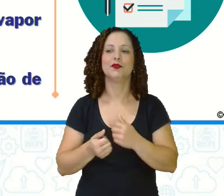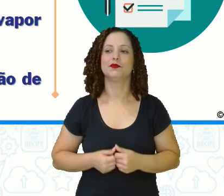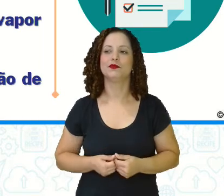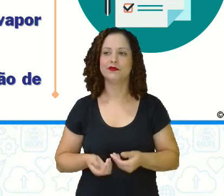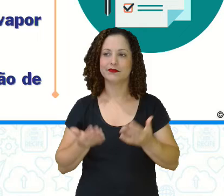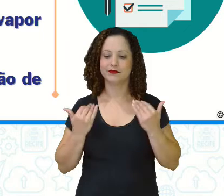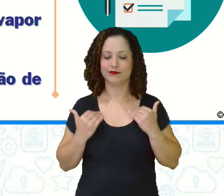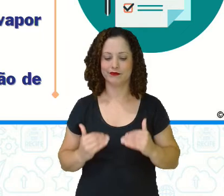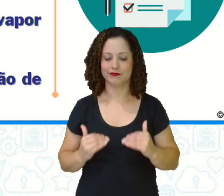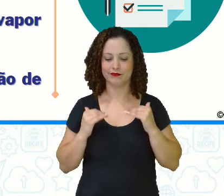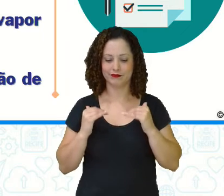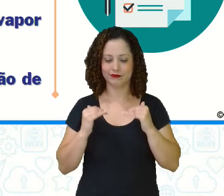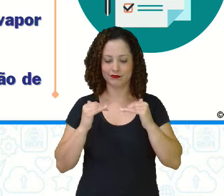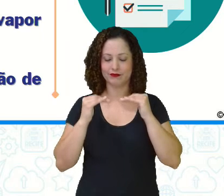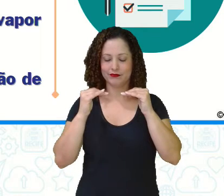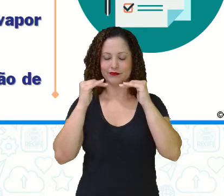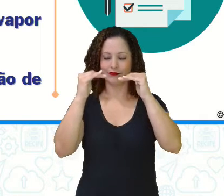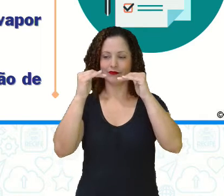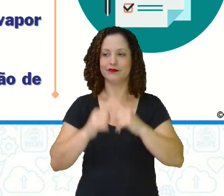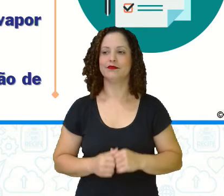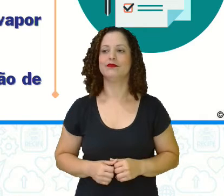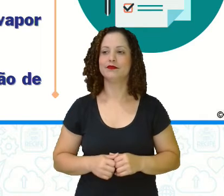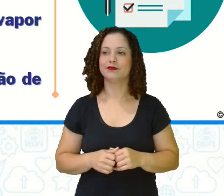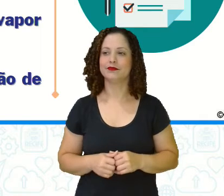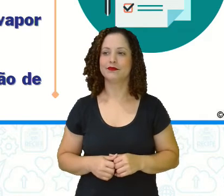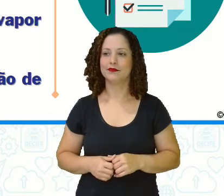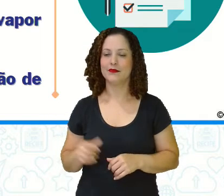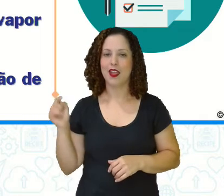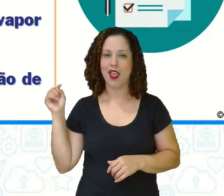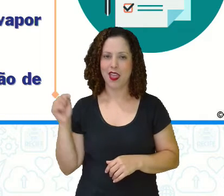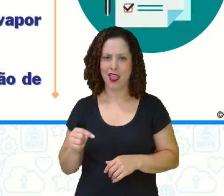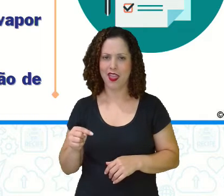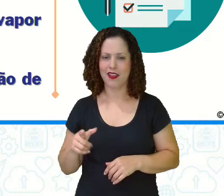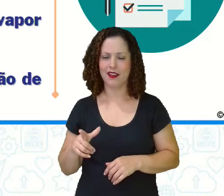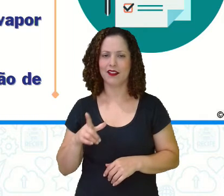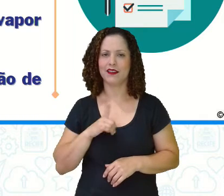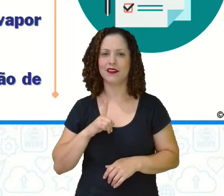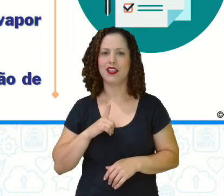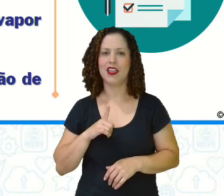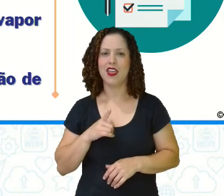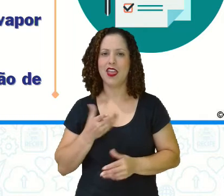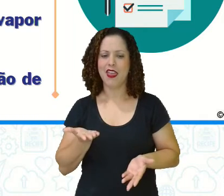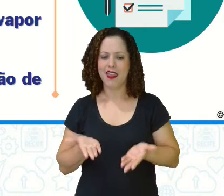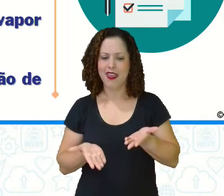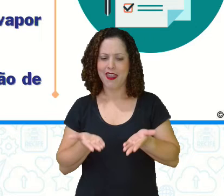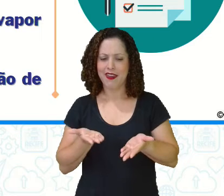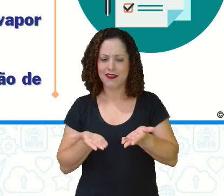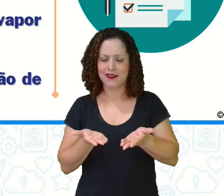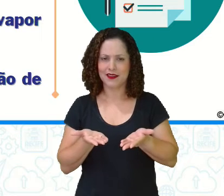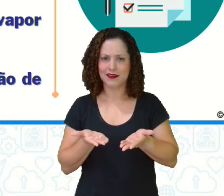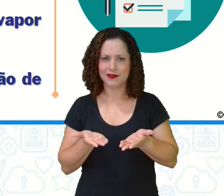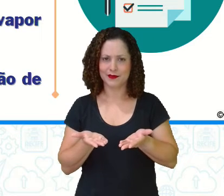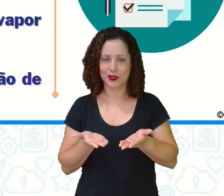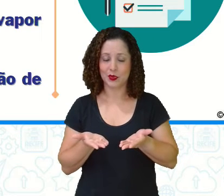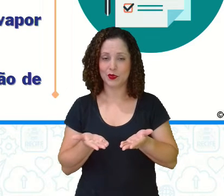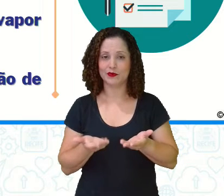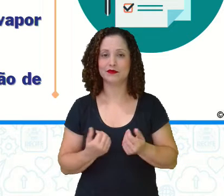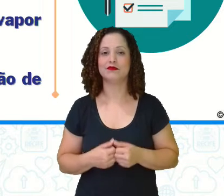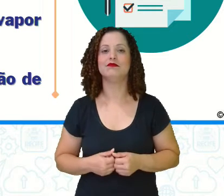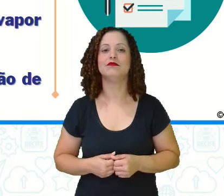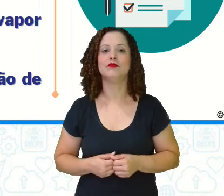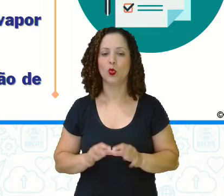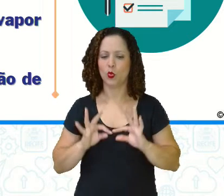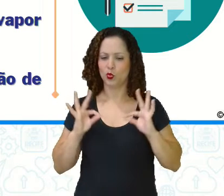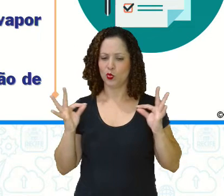baixo. A hidrosfera terrestre encontra-se em uma relação de equilíbrio com a atmosfera, a litosfera